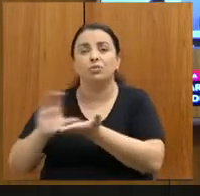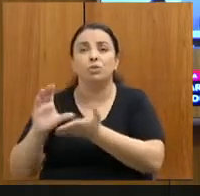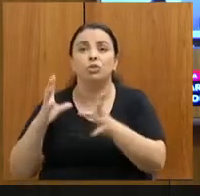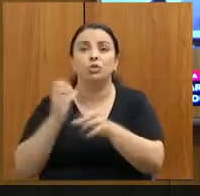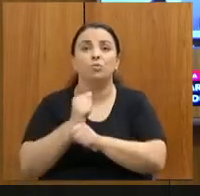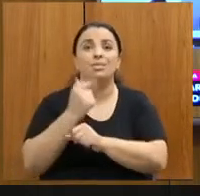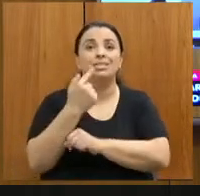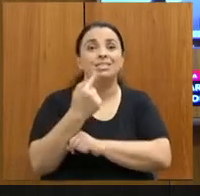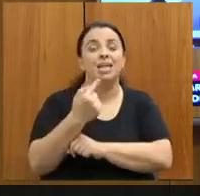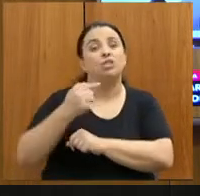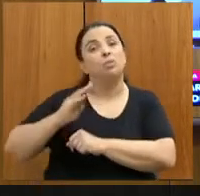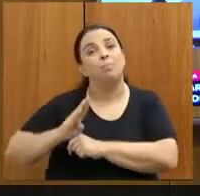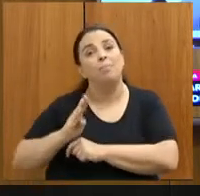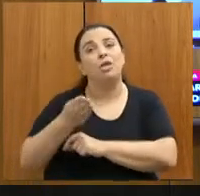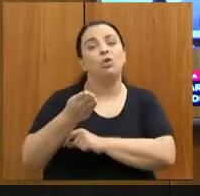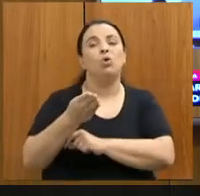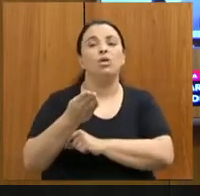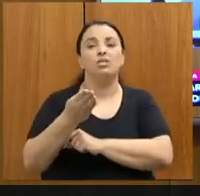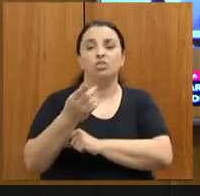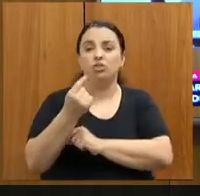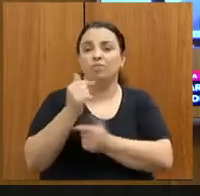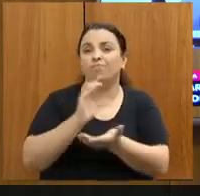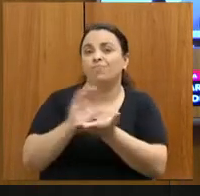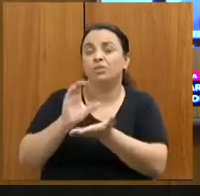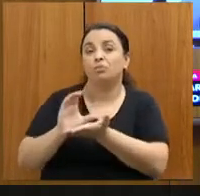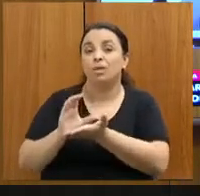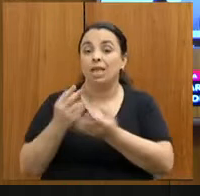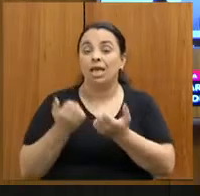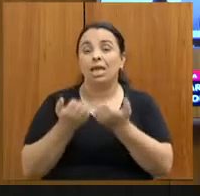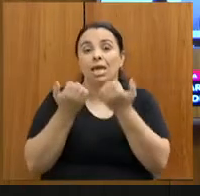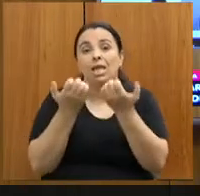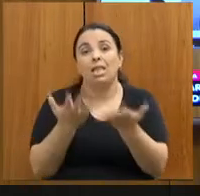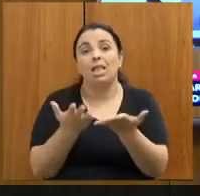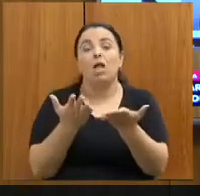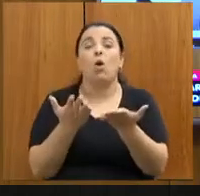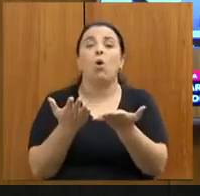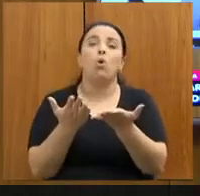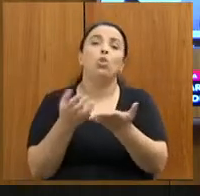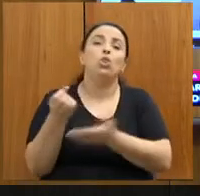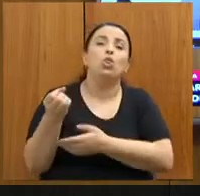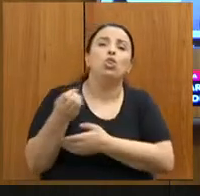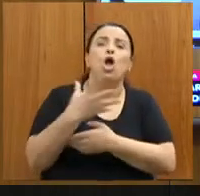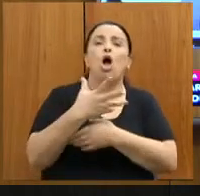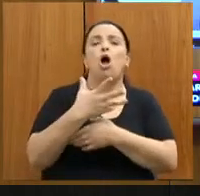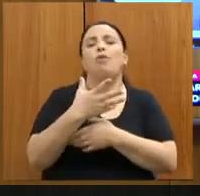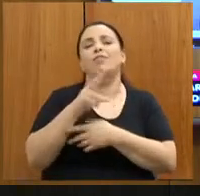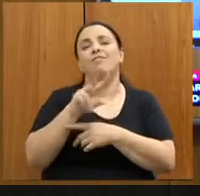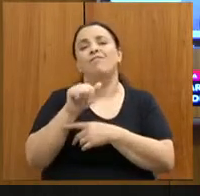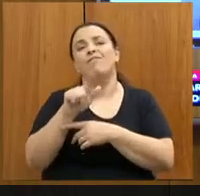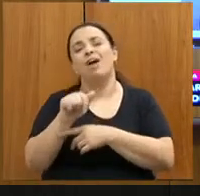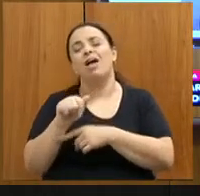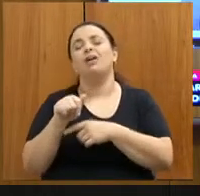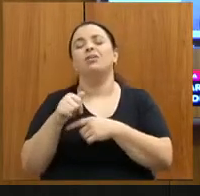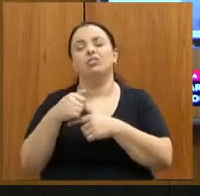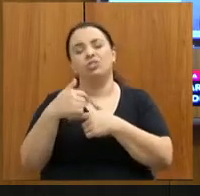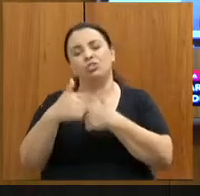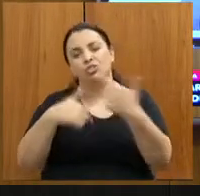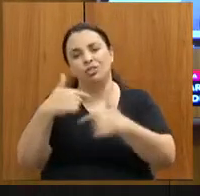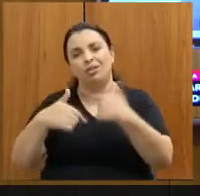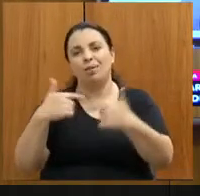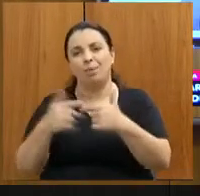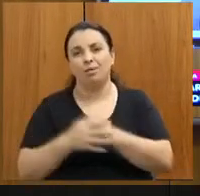17 mil empregos diretos em crise de projetos nós estamos no caminho certo